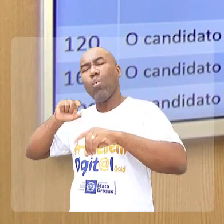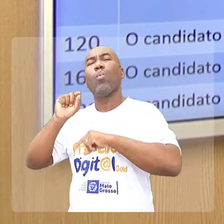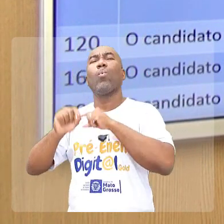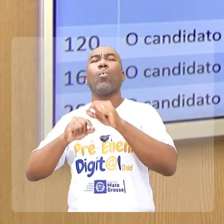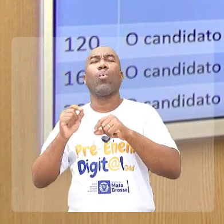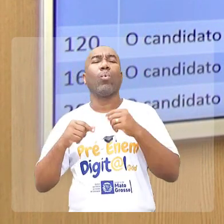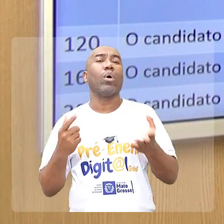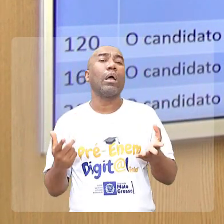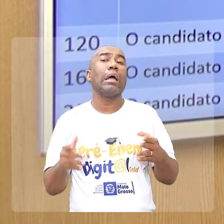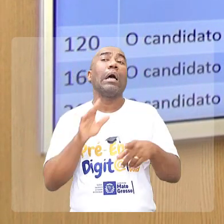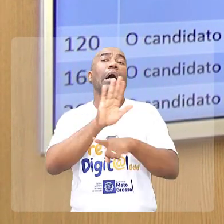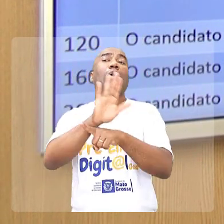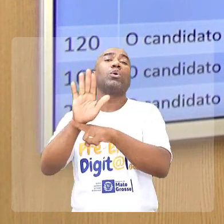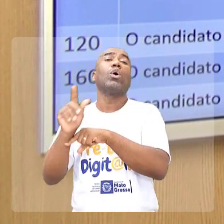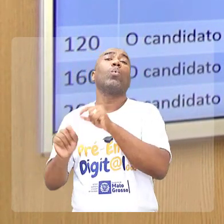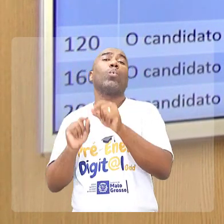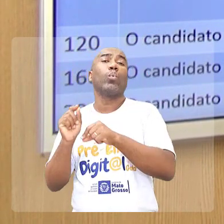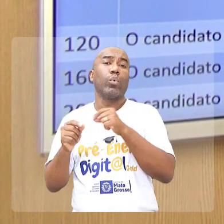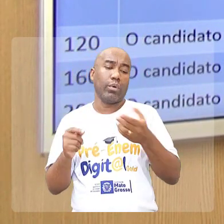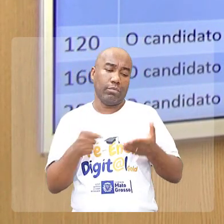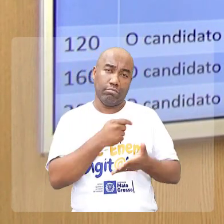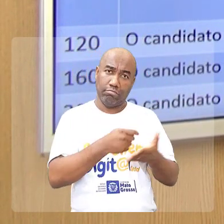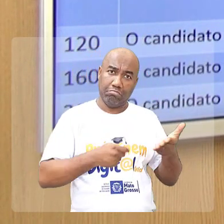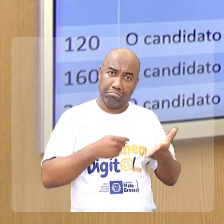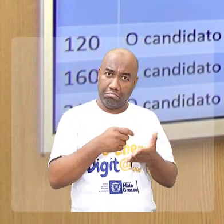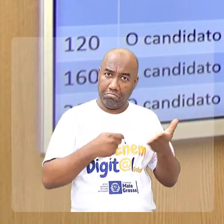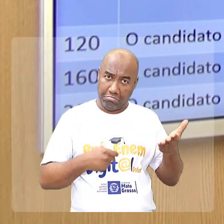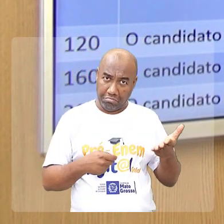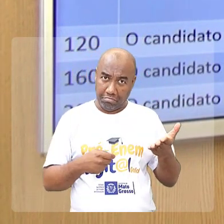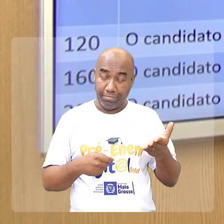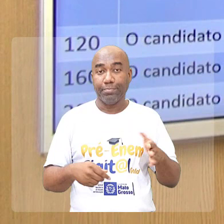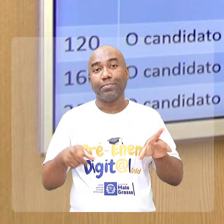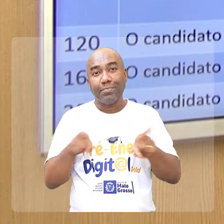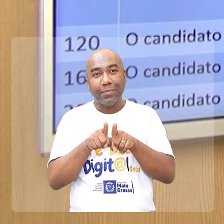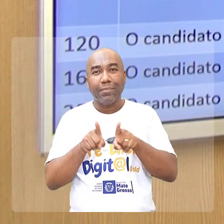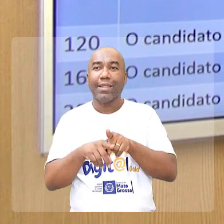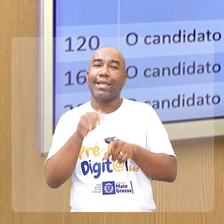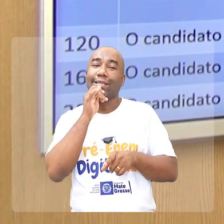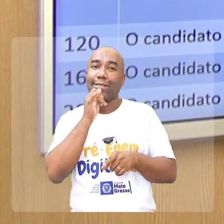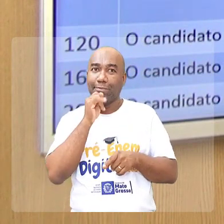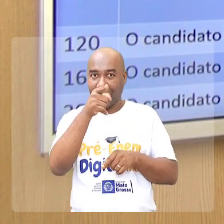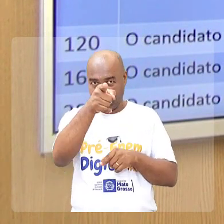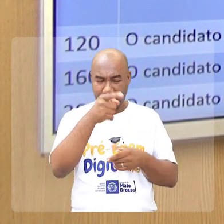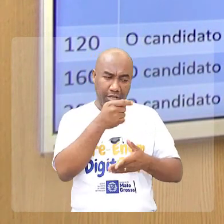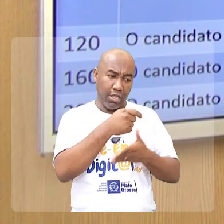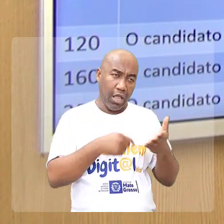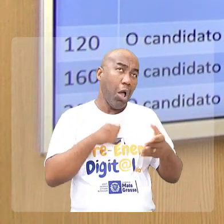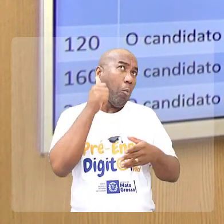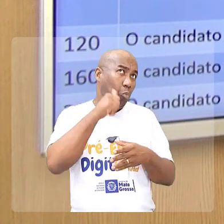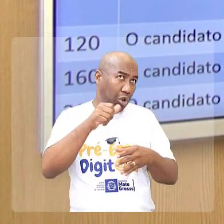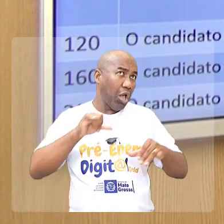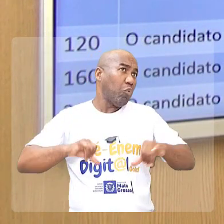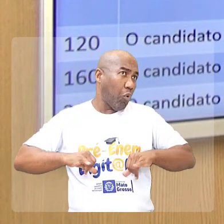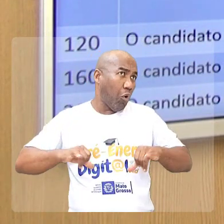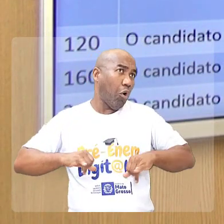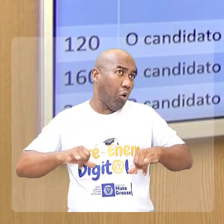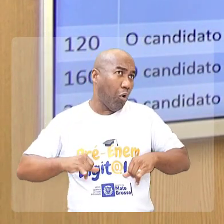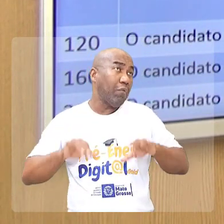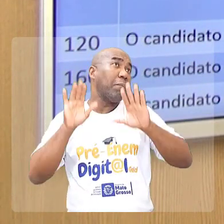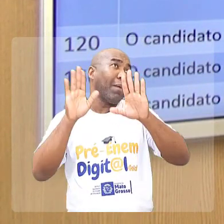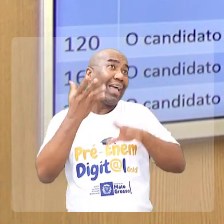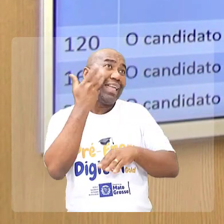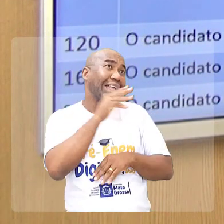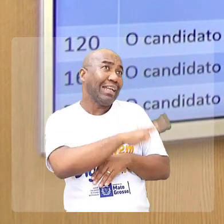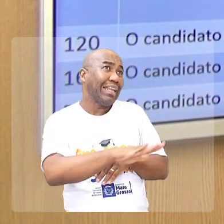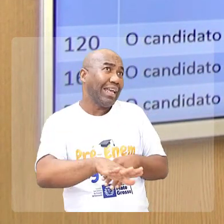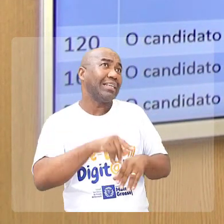ela dá é para a violência infantil contra meninas, crianças, não tem nada a ver com o